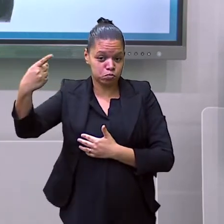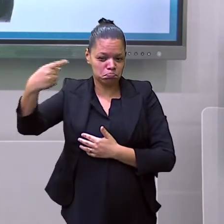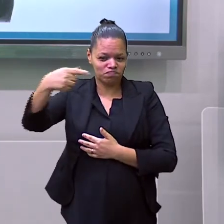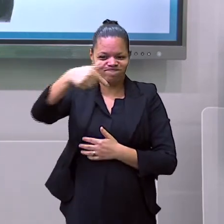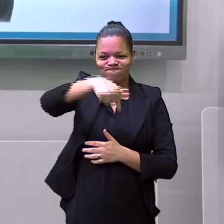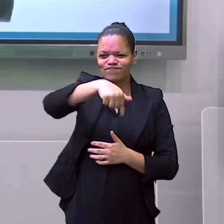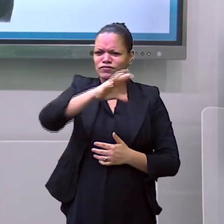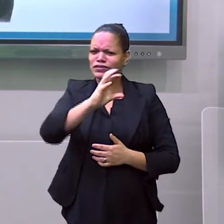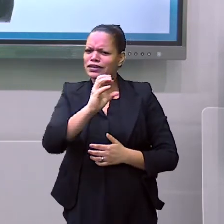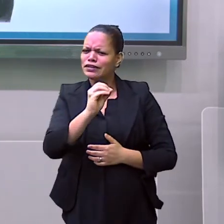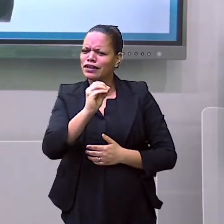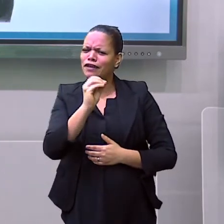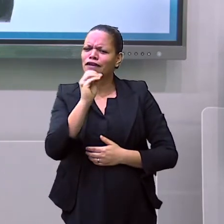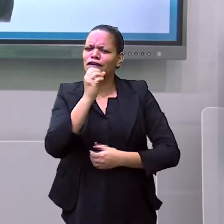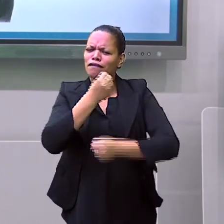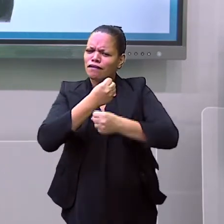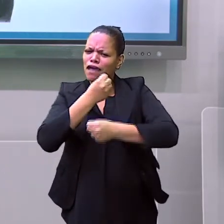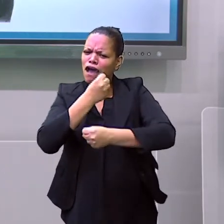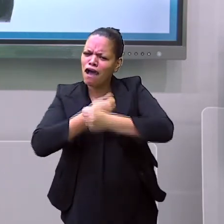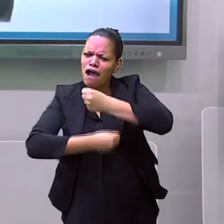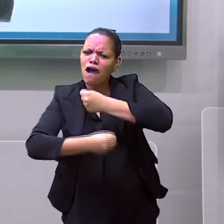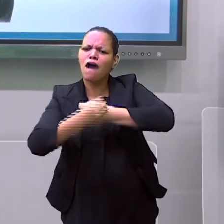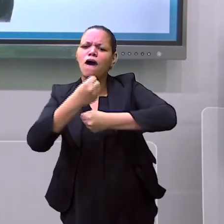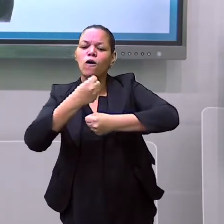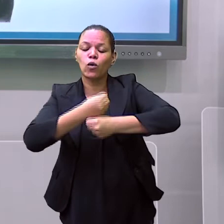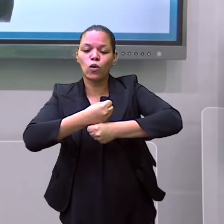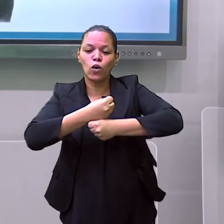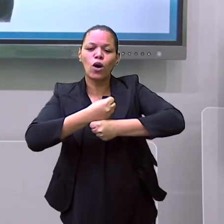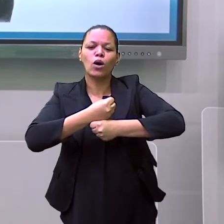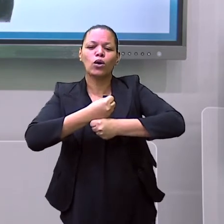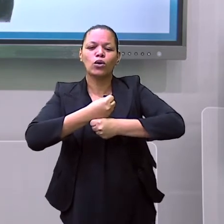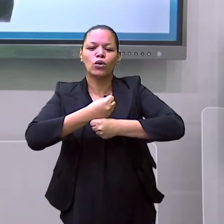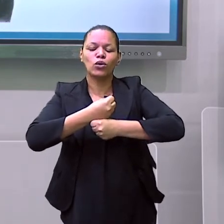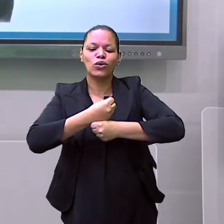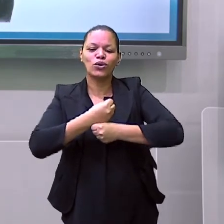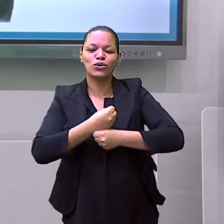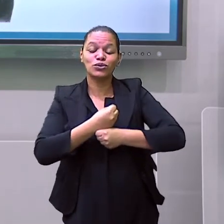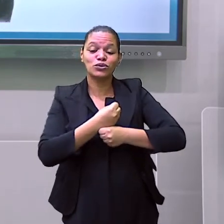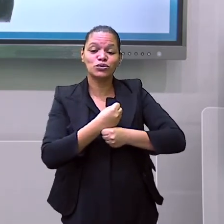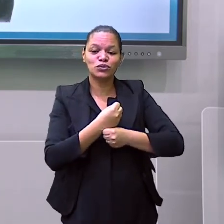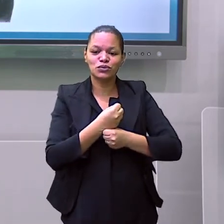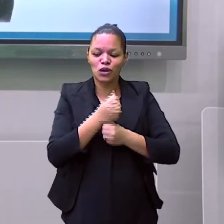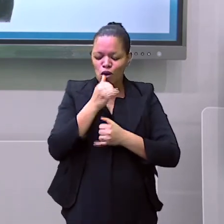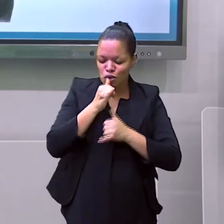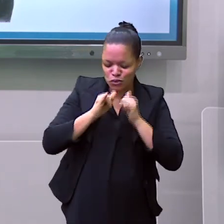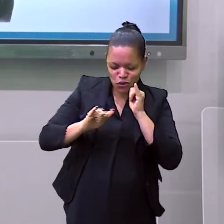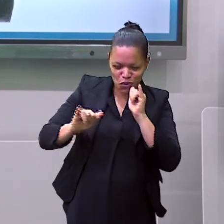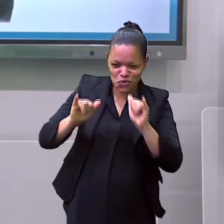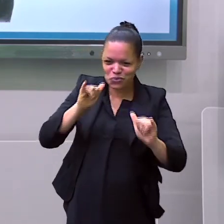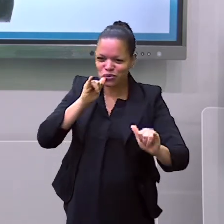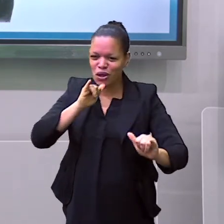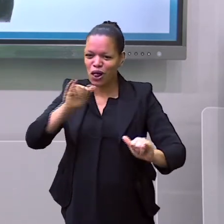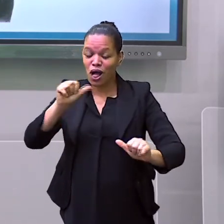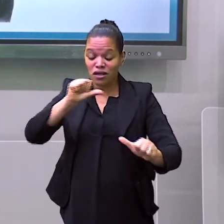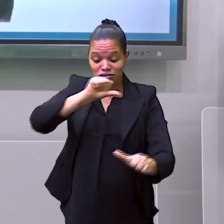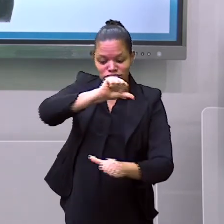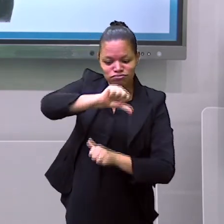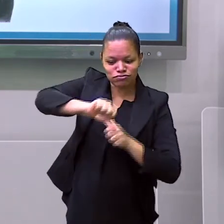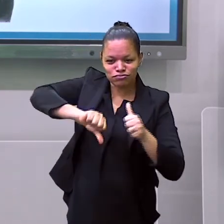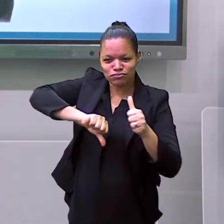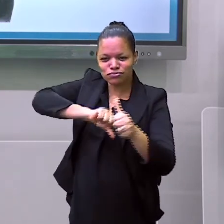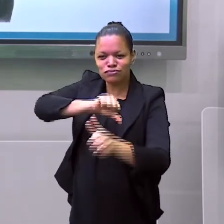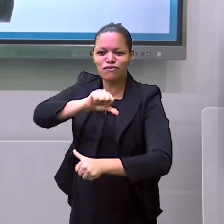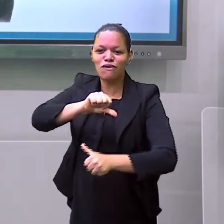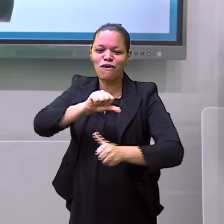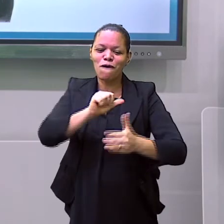eles viraram um livro, o Diário de Anne Frank. Se você tiver a oportunidade, procure para ler. Ele já está traduzido